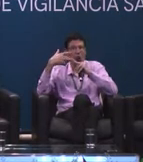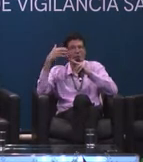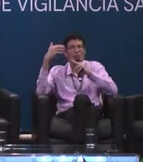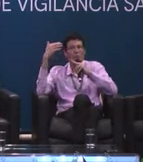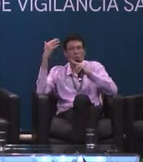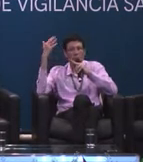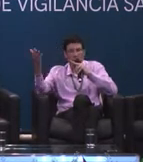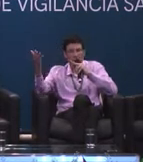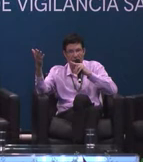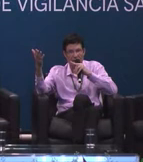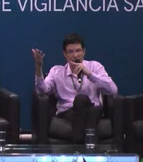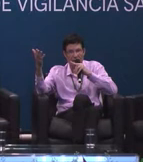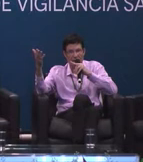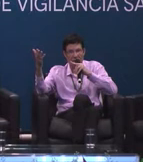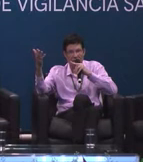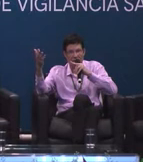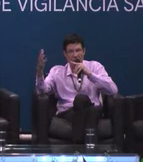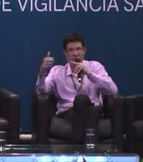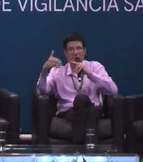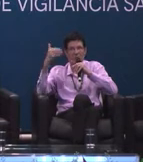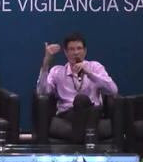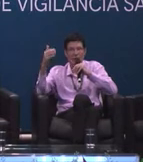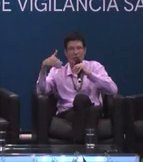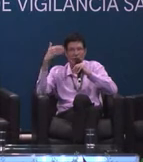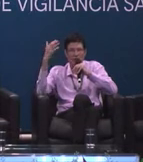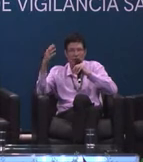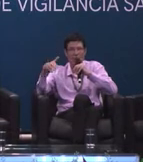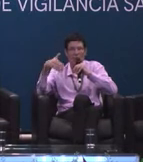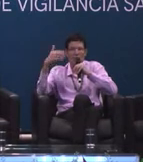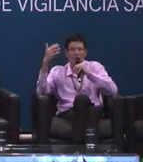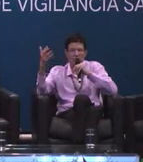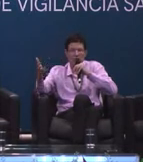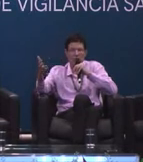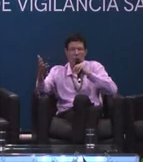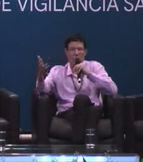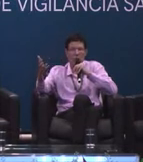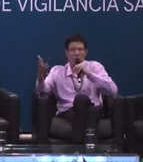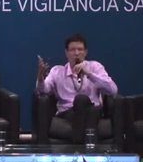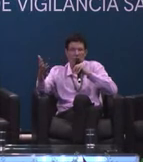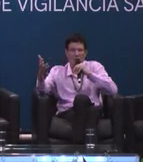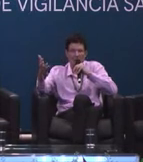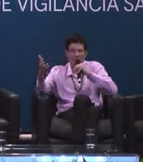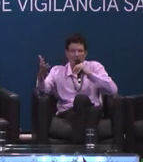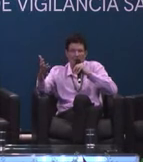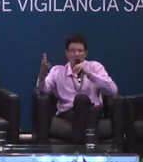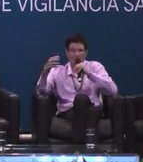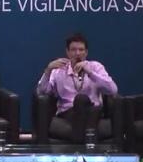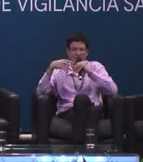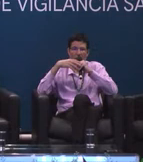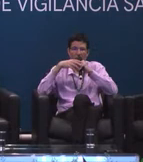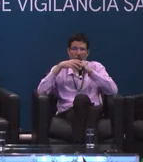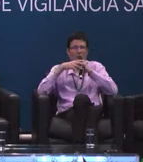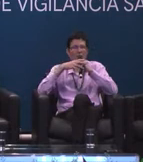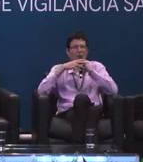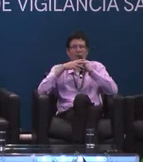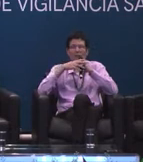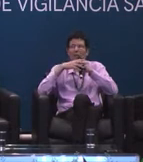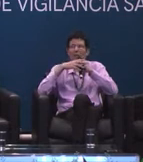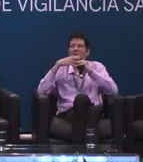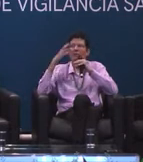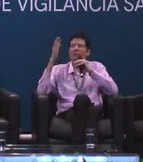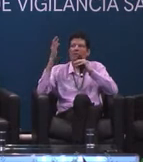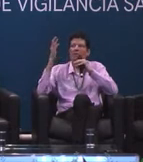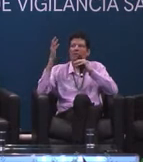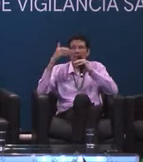para pós-licenciamento, para atuação, planejamento e atuação da sua vigilância sanitária. Né? E a classificação,